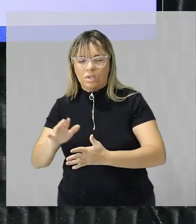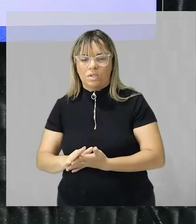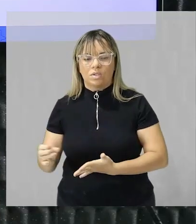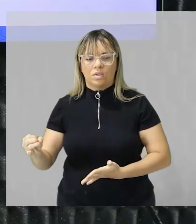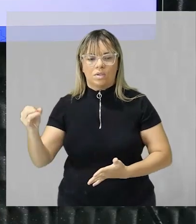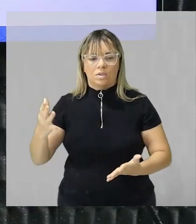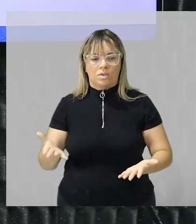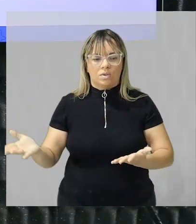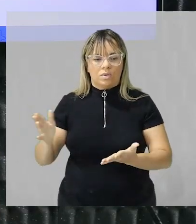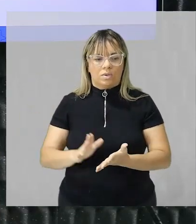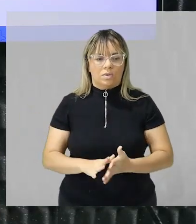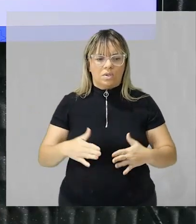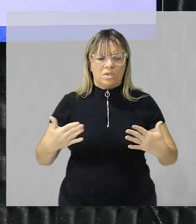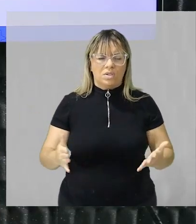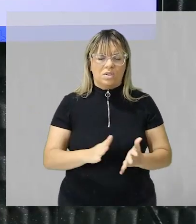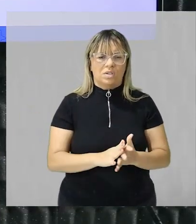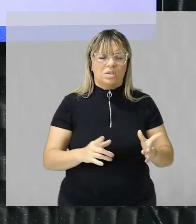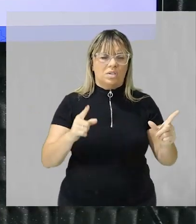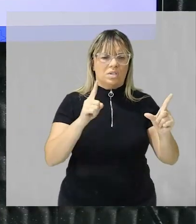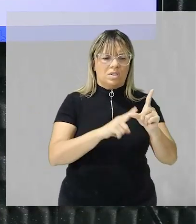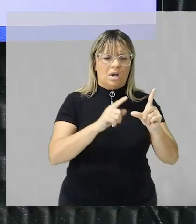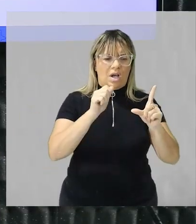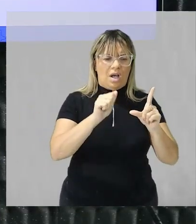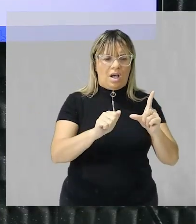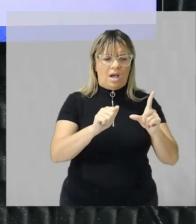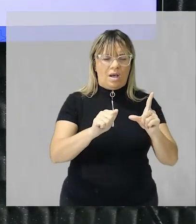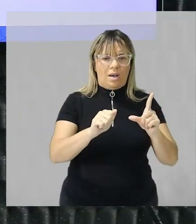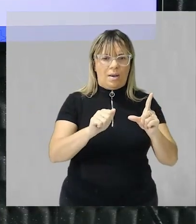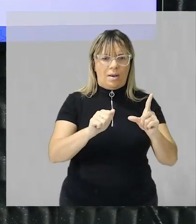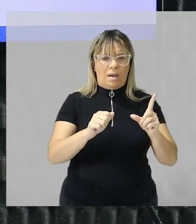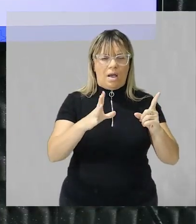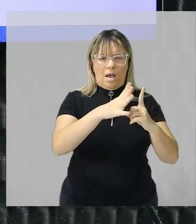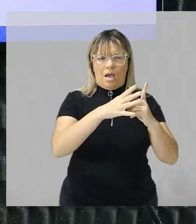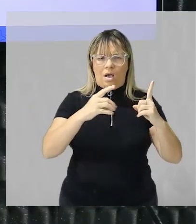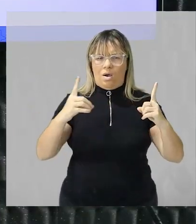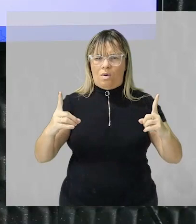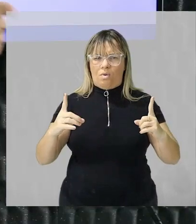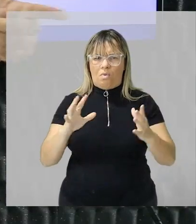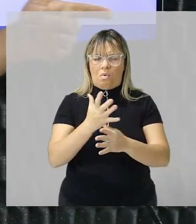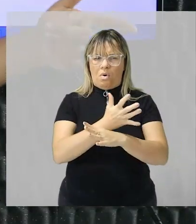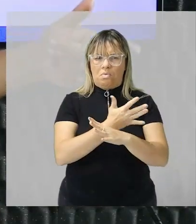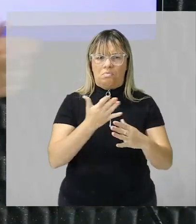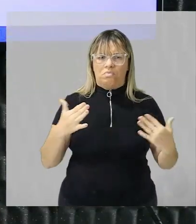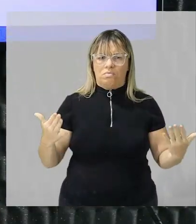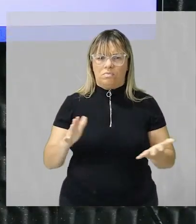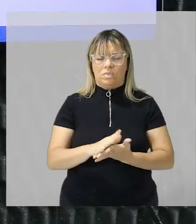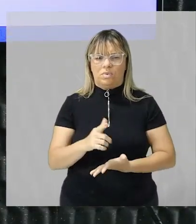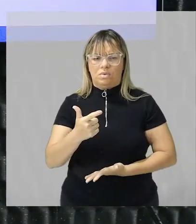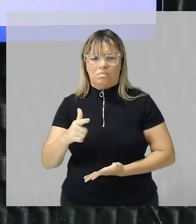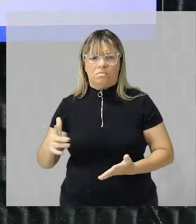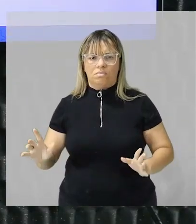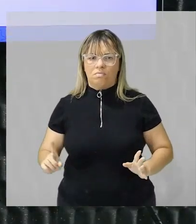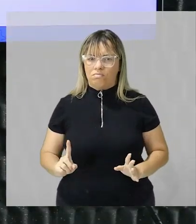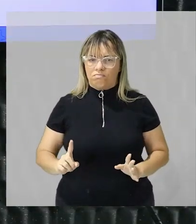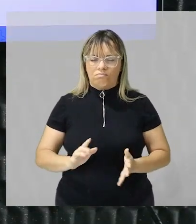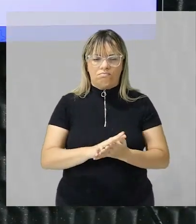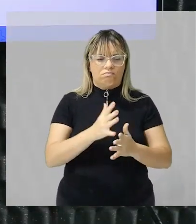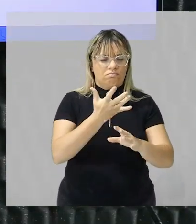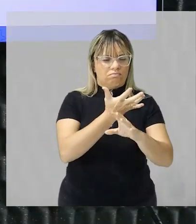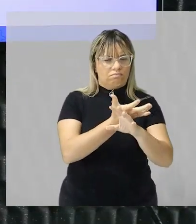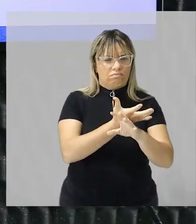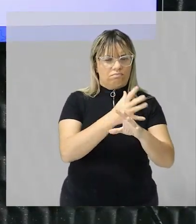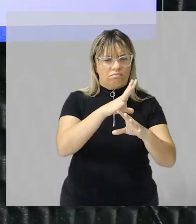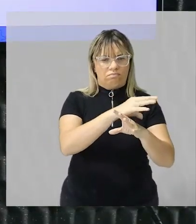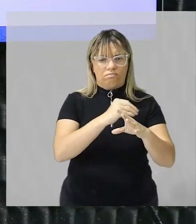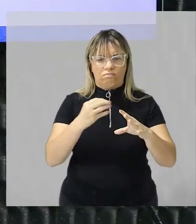de interesse seria um clone? Porque você pode pensar, olha, ela tem um material genético da outra planta. Pode ser um